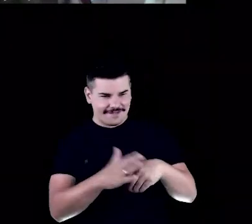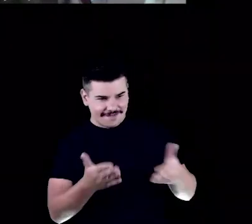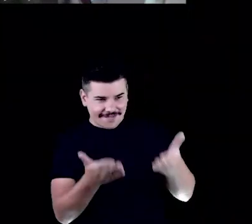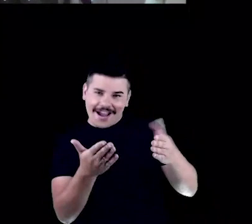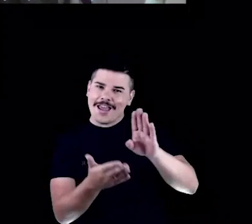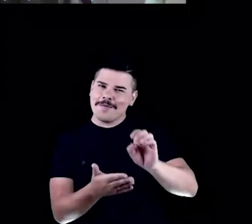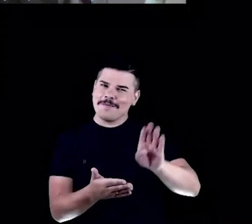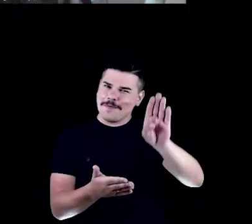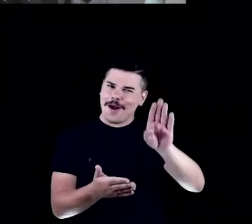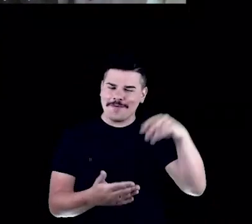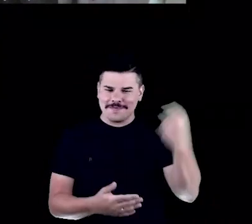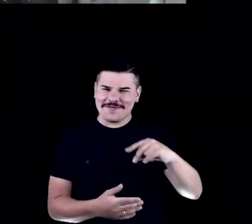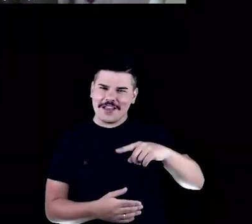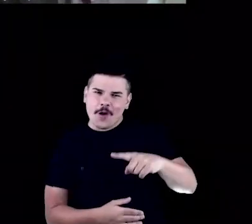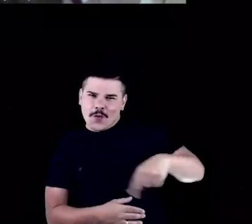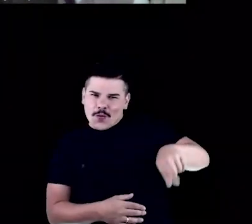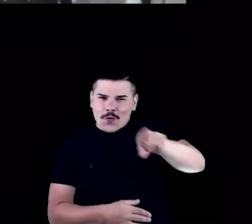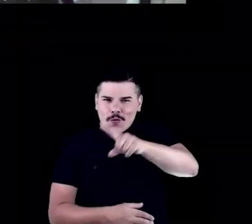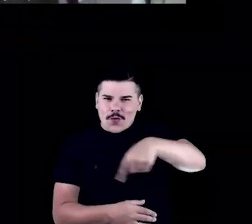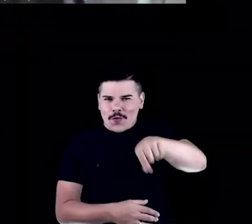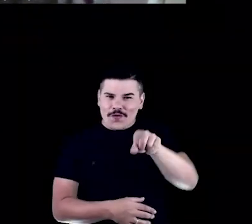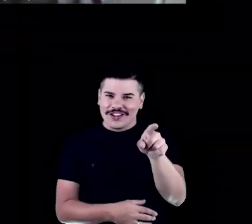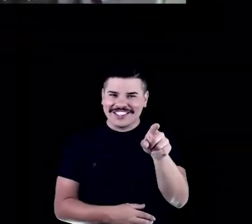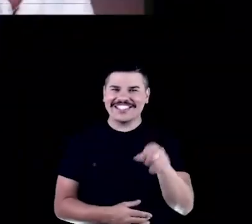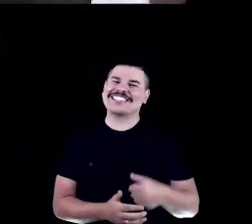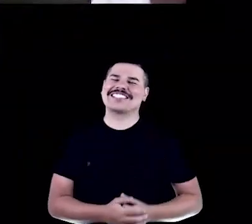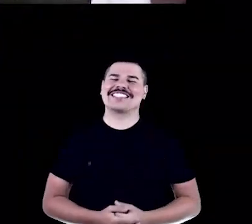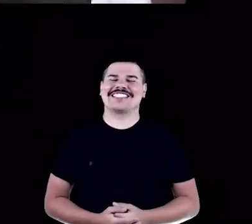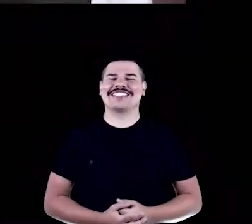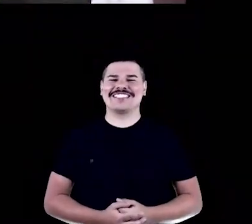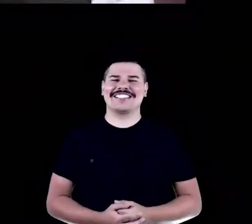Vai lá, Bob, começa agora. Vamos rodar a roda. Boa.